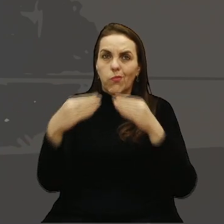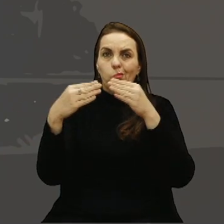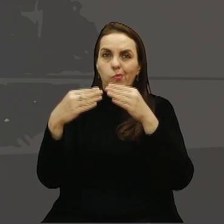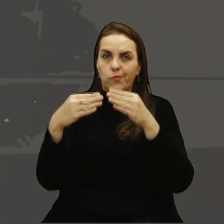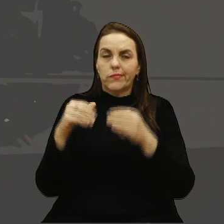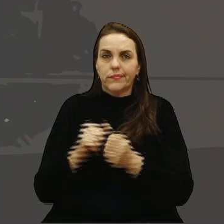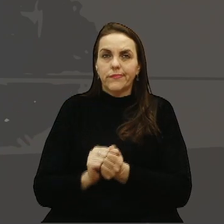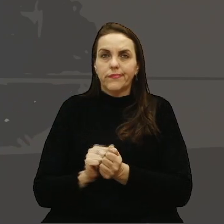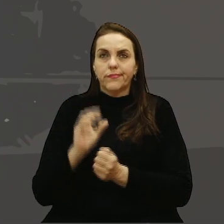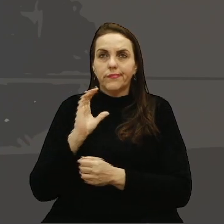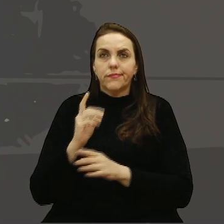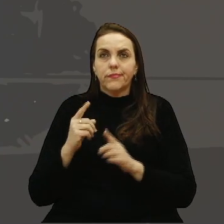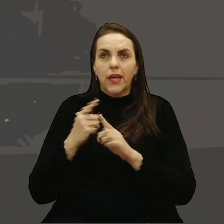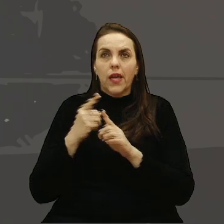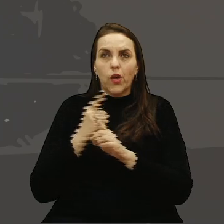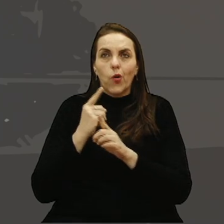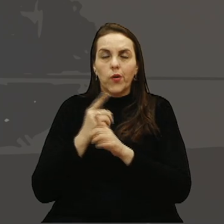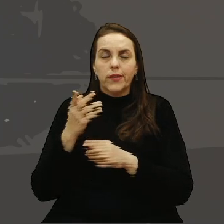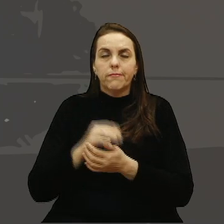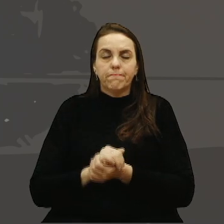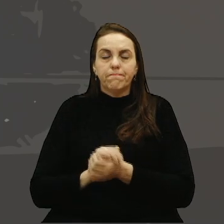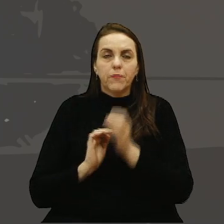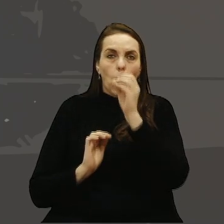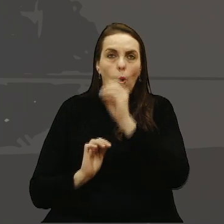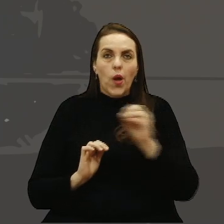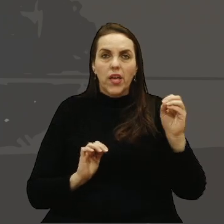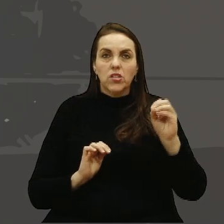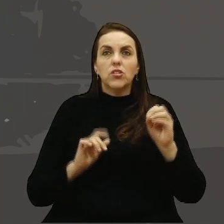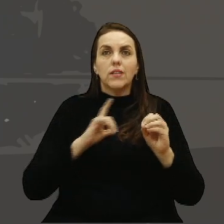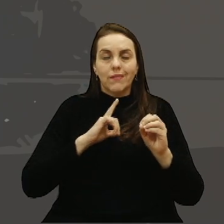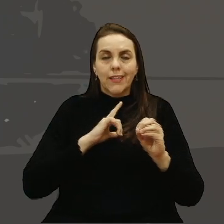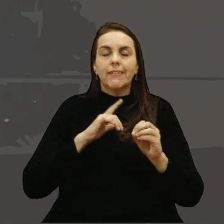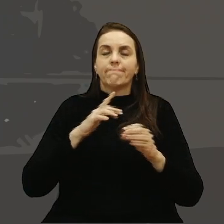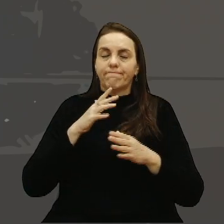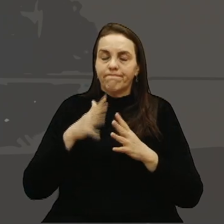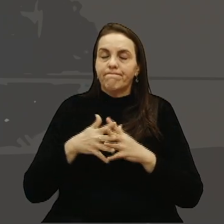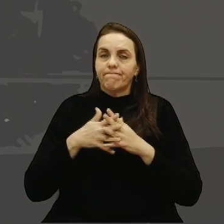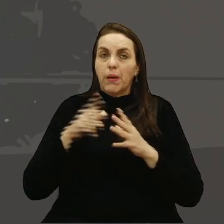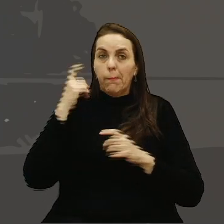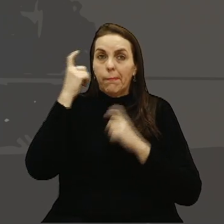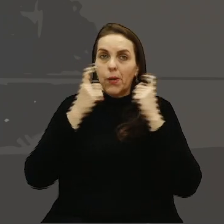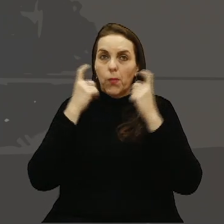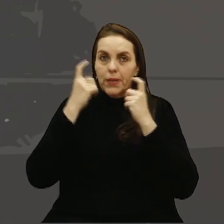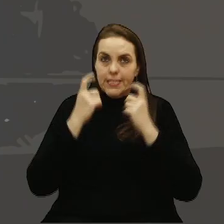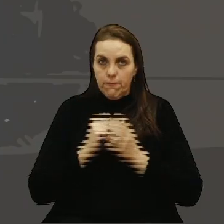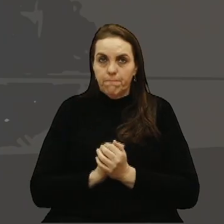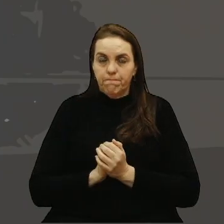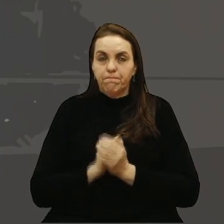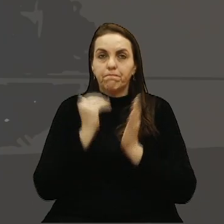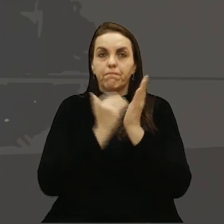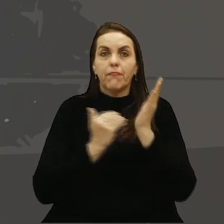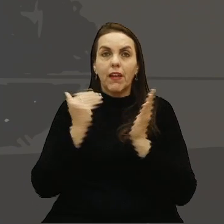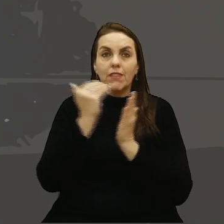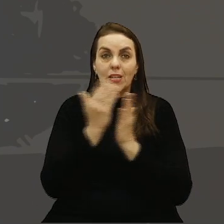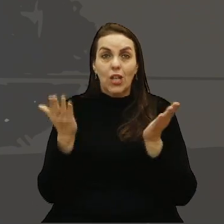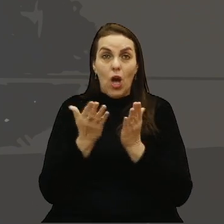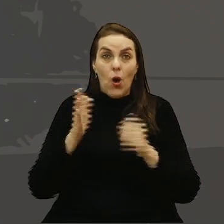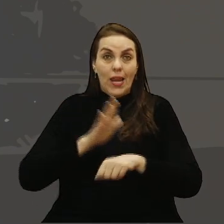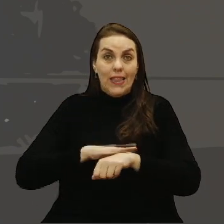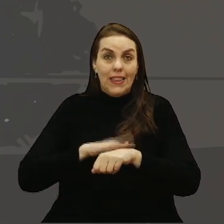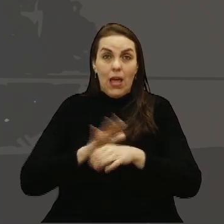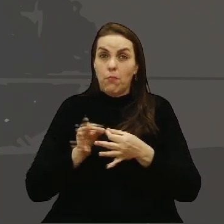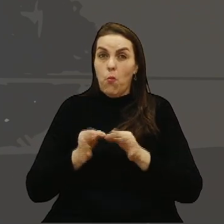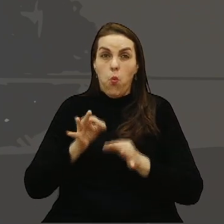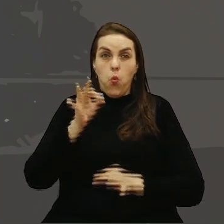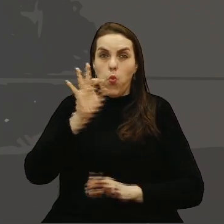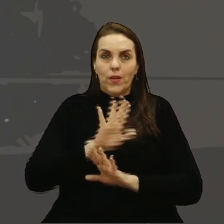oeste da nossa cidade, e esse cruzamento que tem nos causado preocupação. E agora, avançando, então, para concluir também, até porque o tempo não nos permite ir muito